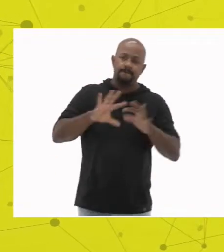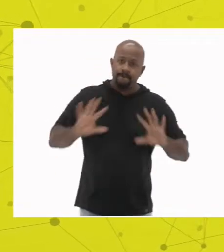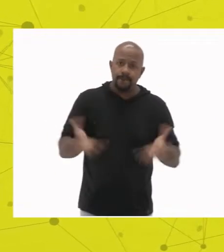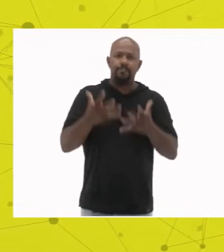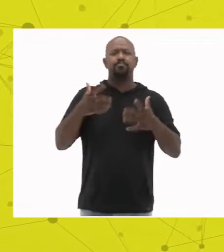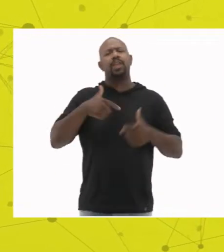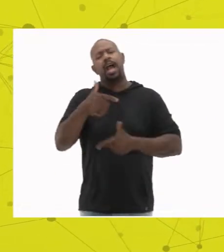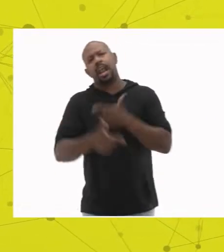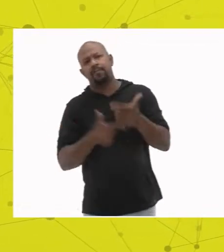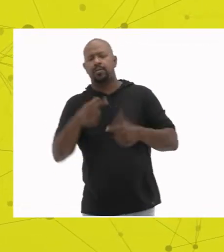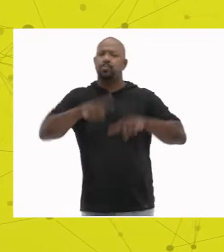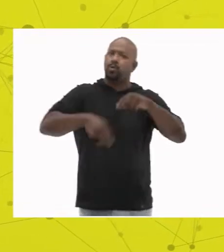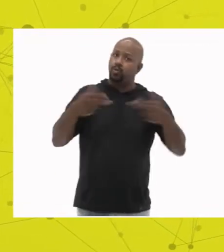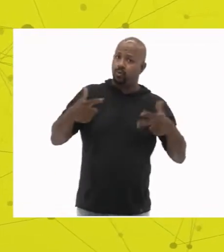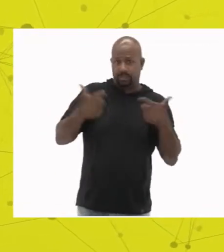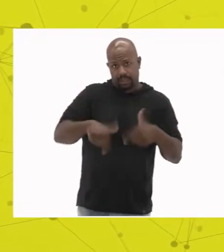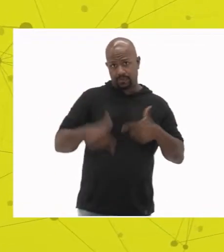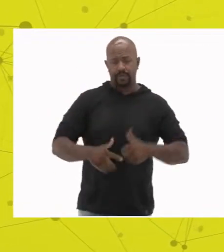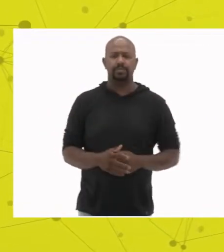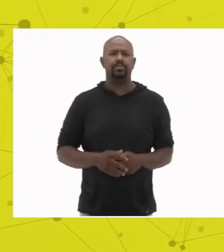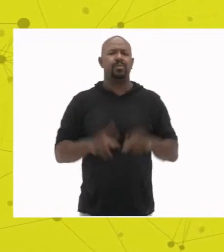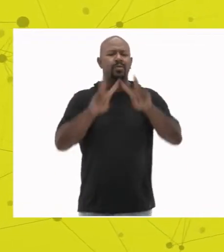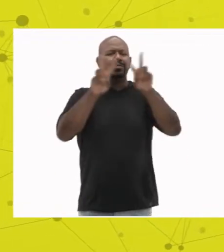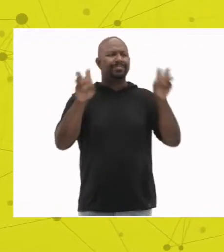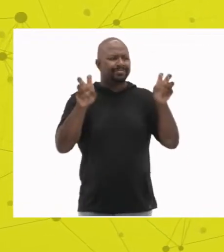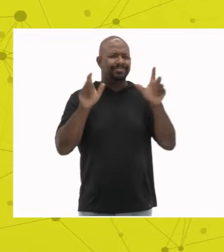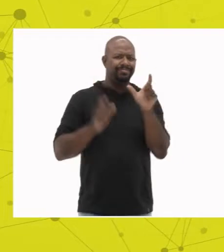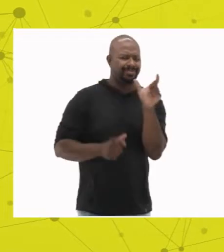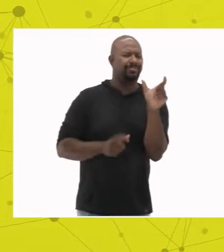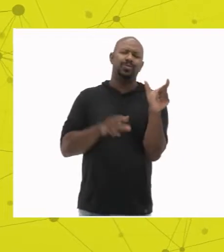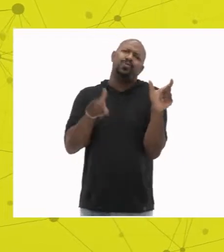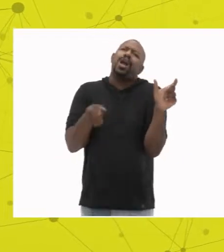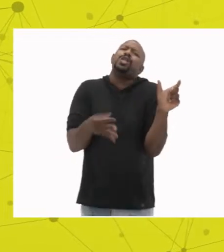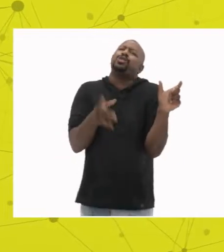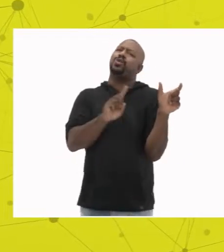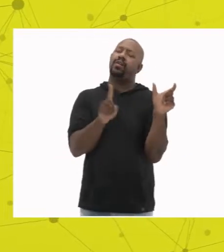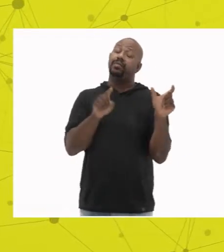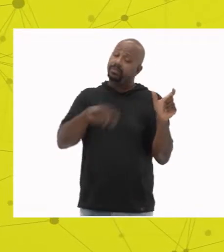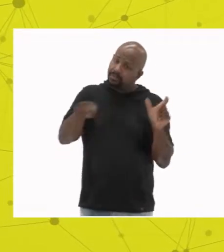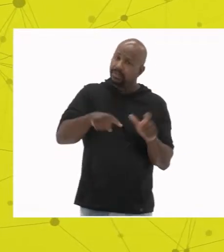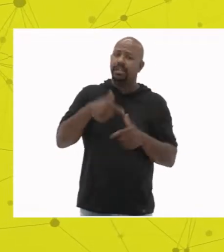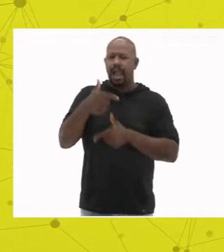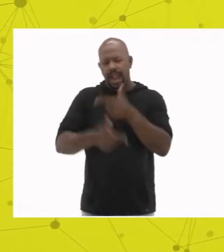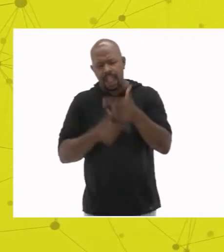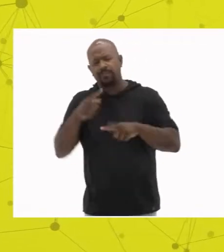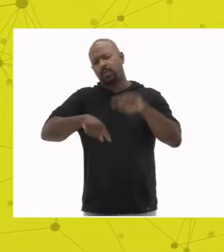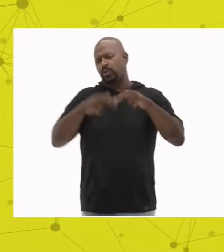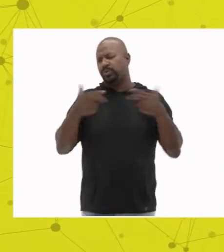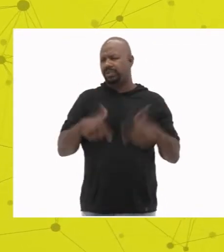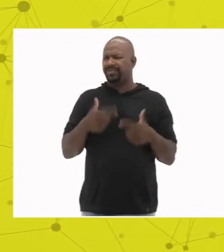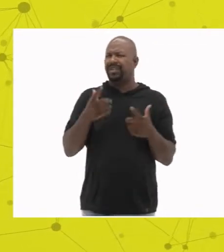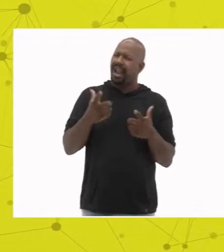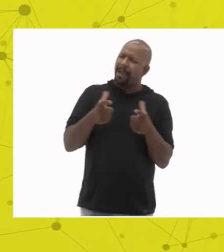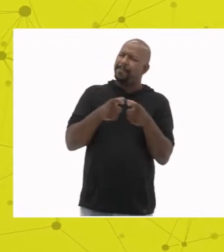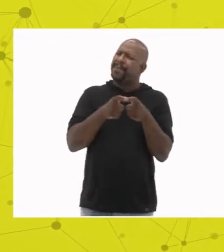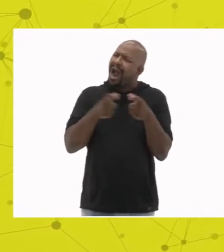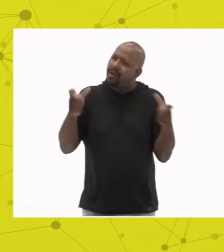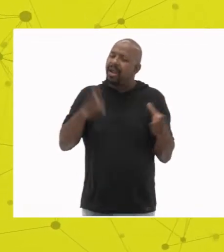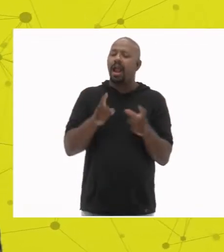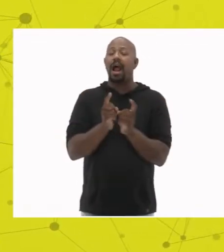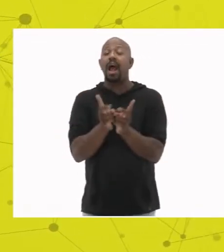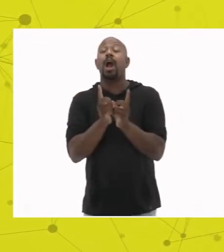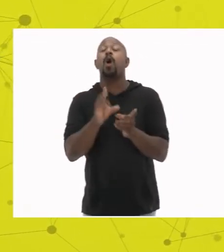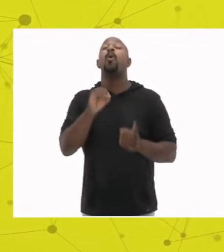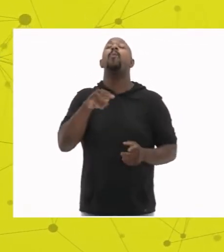tarefas, produtos e serviços. O termo não é recente e, a princípio, essas tarefas, produtos e serviços eram majoritariamente